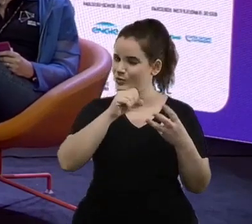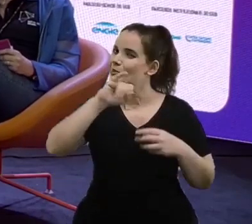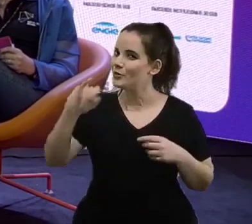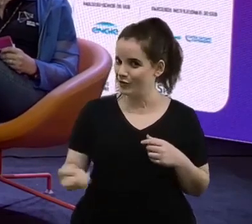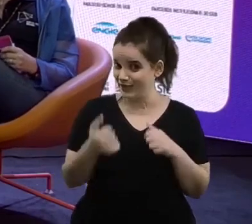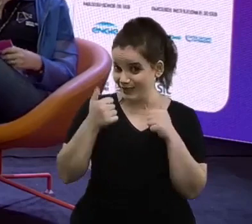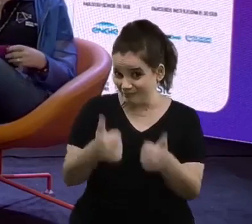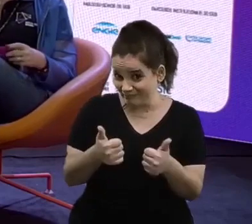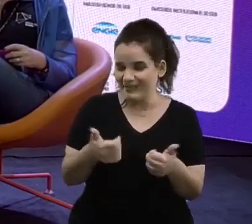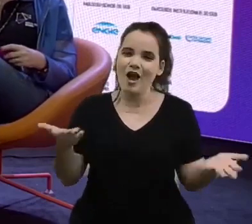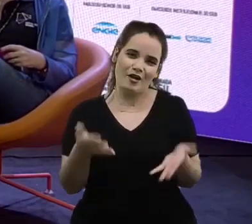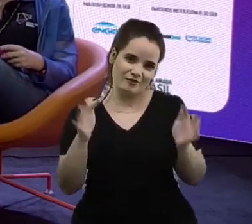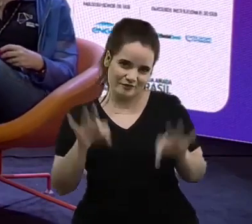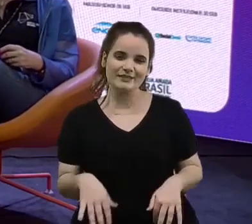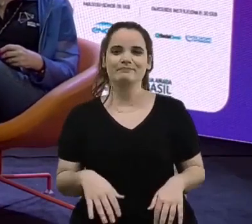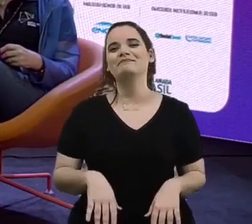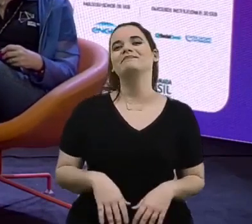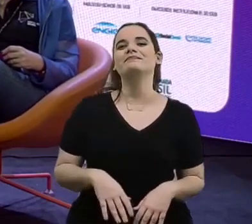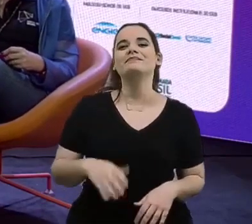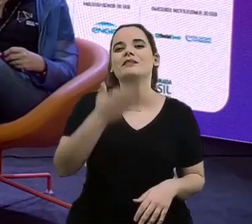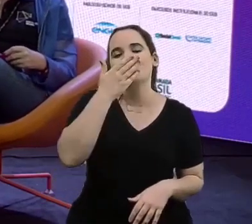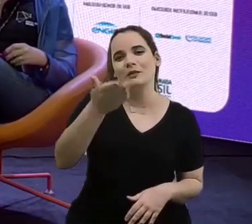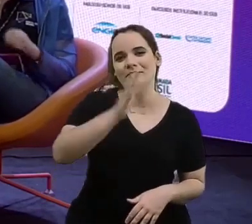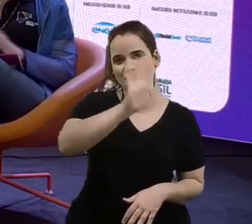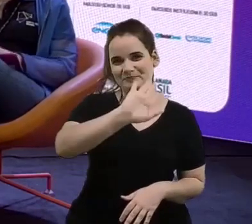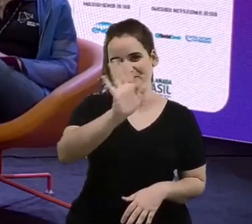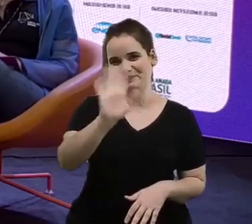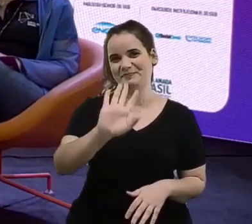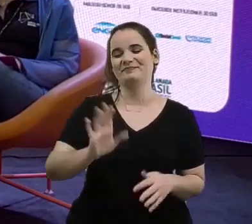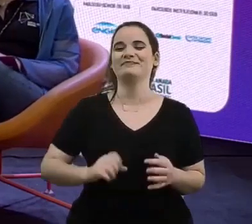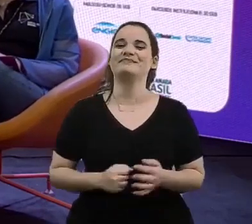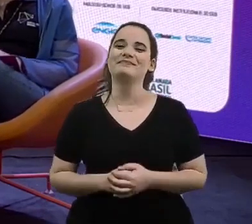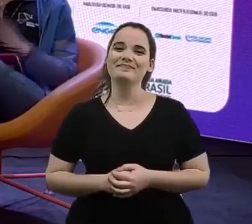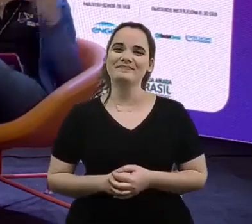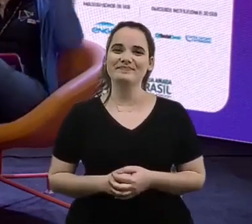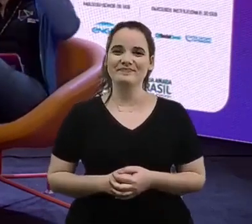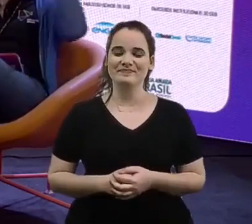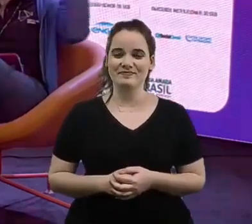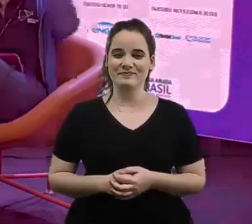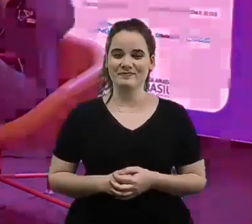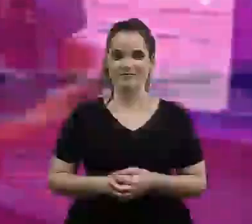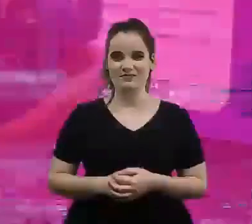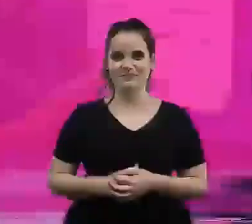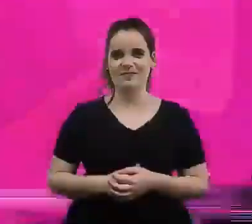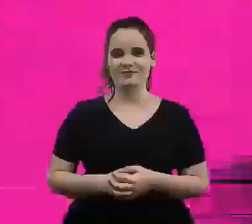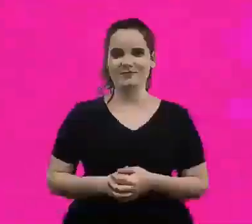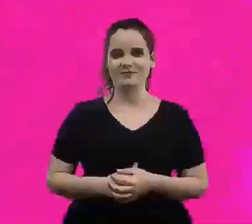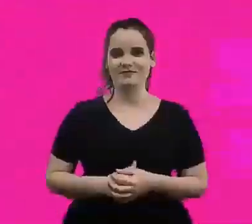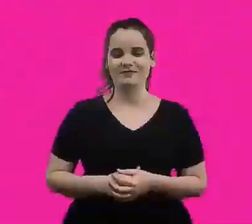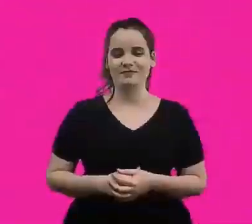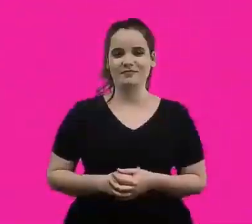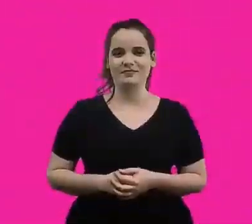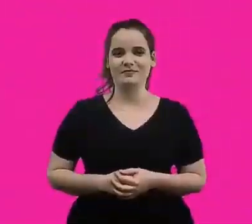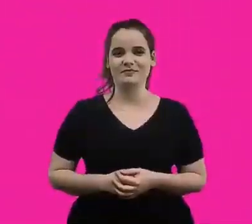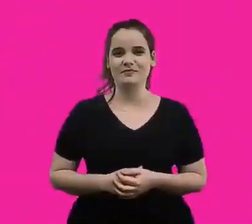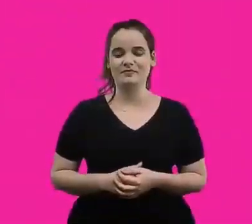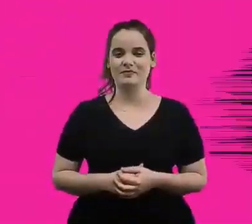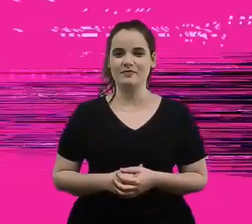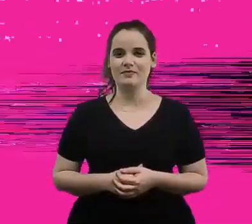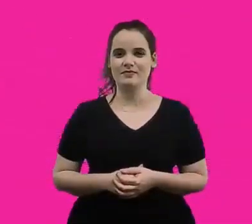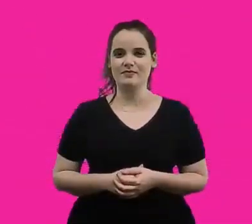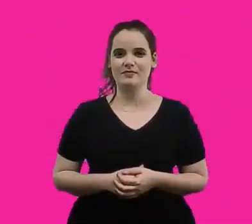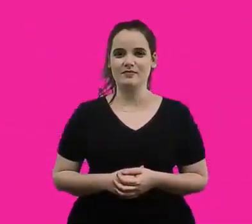esses processos, e mesmo com uma equipe de TI reduzida, dependência de outros atores e outras áreas, vocês passaram por cima disso, e uma coisa que